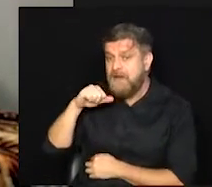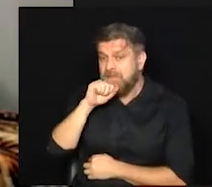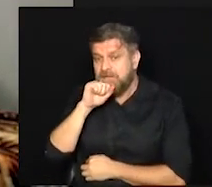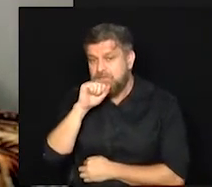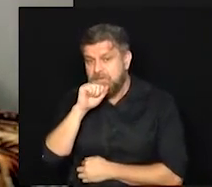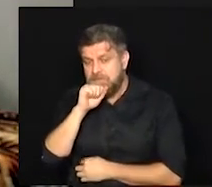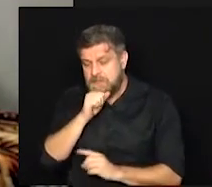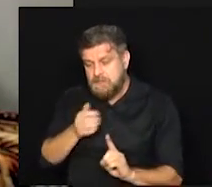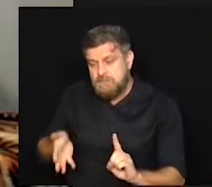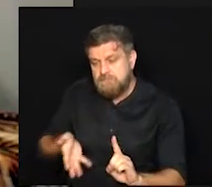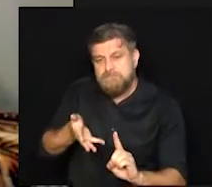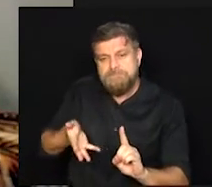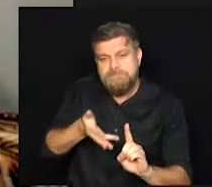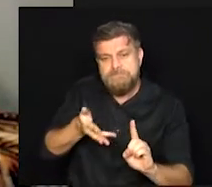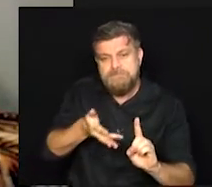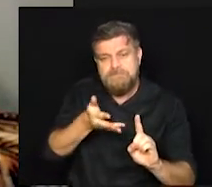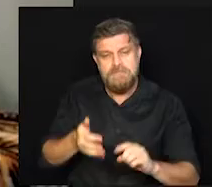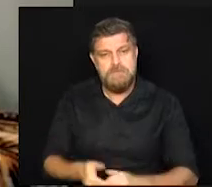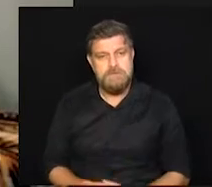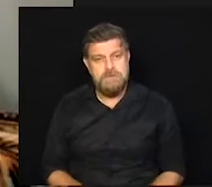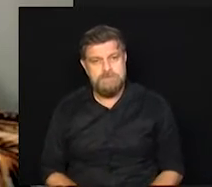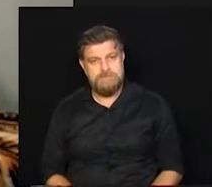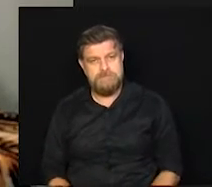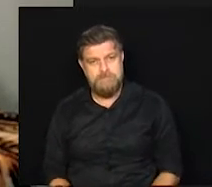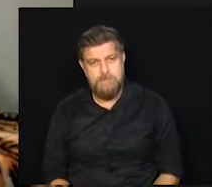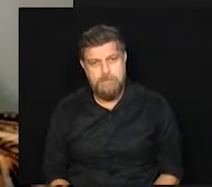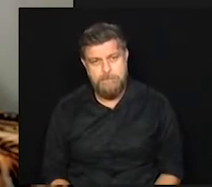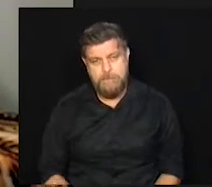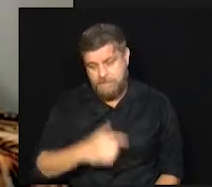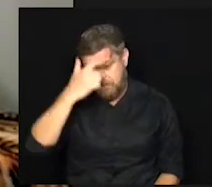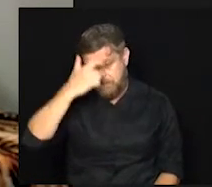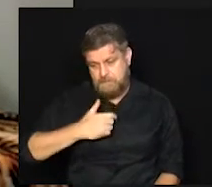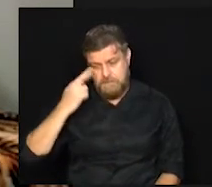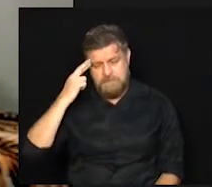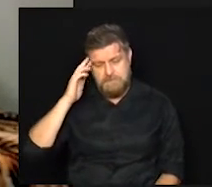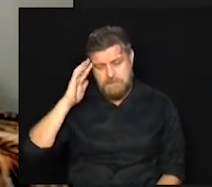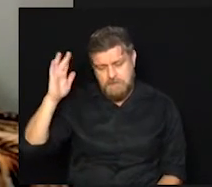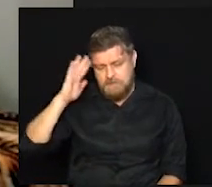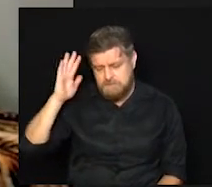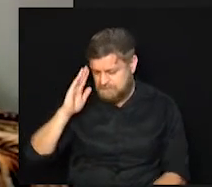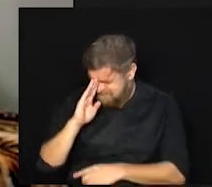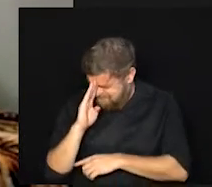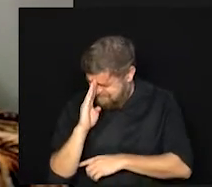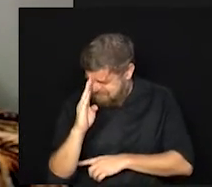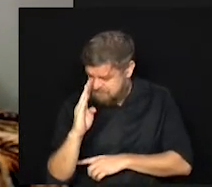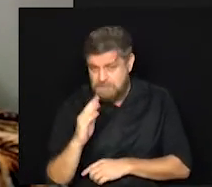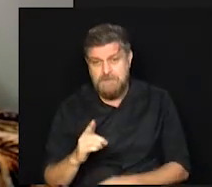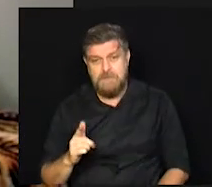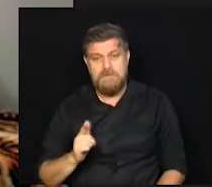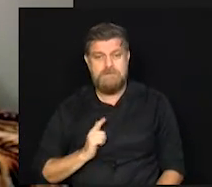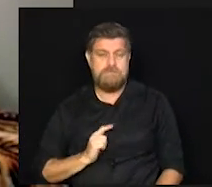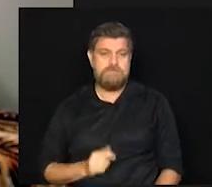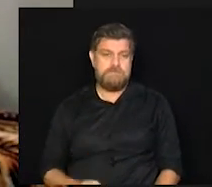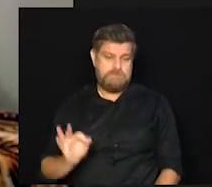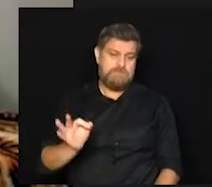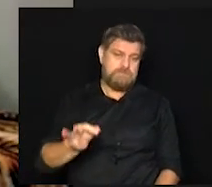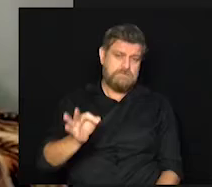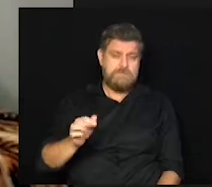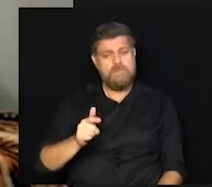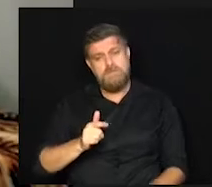da criança com deficiência. Então, o meu maior sonho, eu acredito que seria esse.